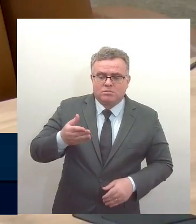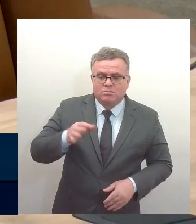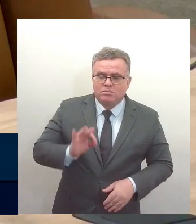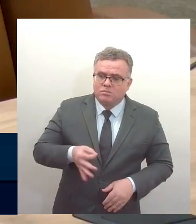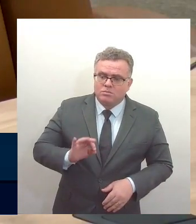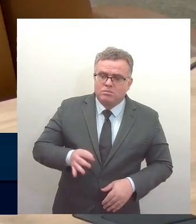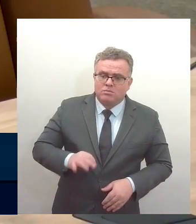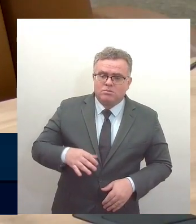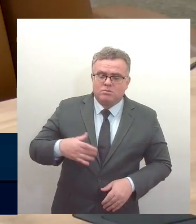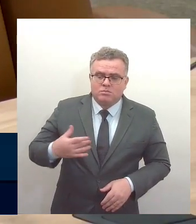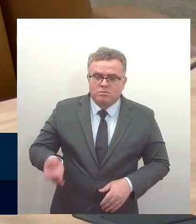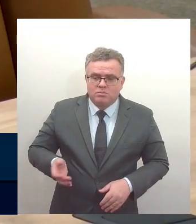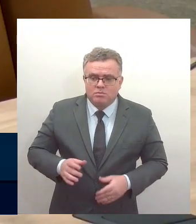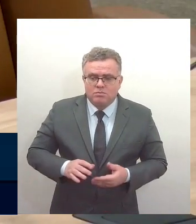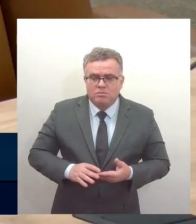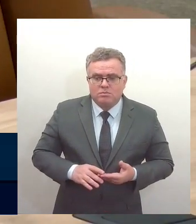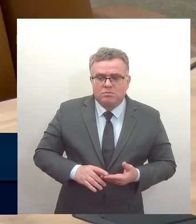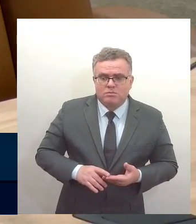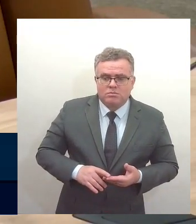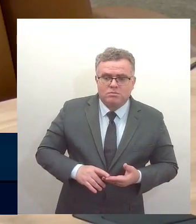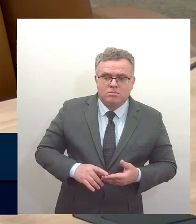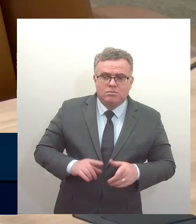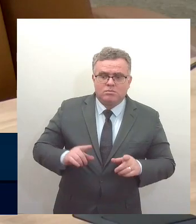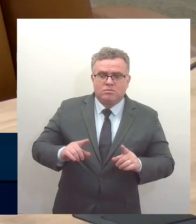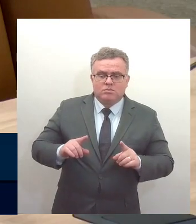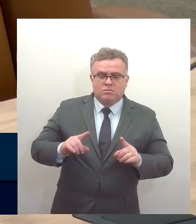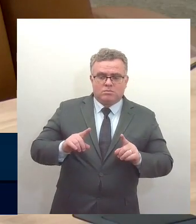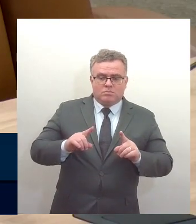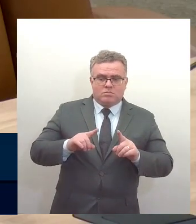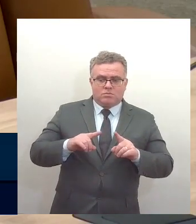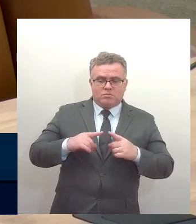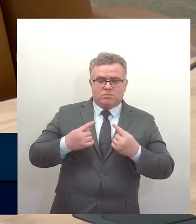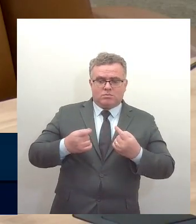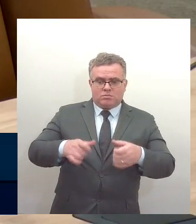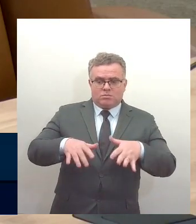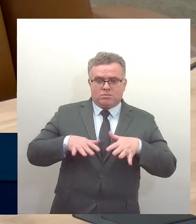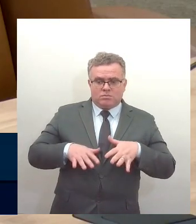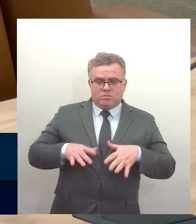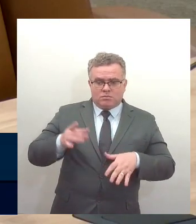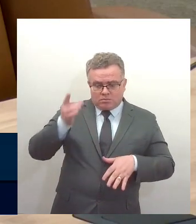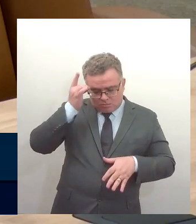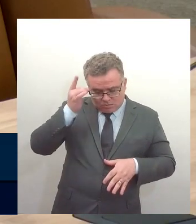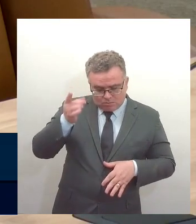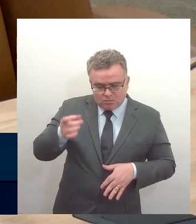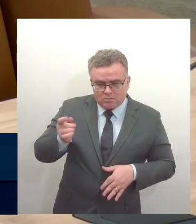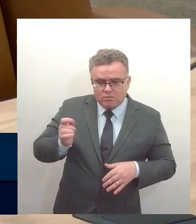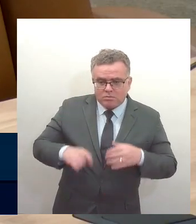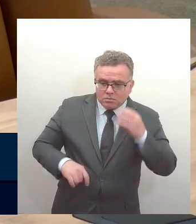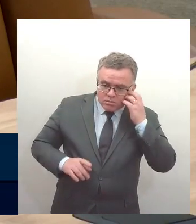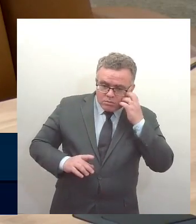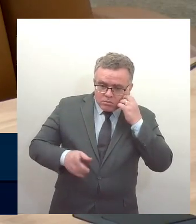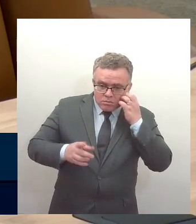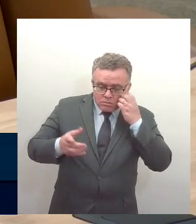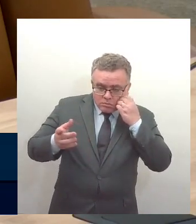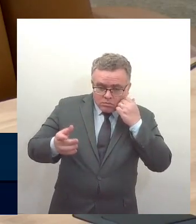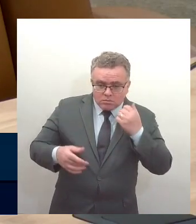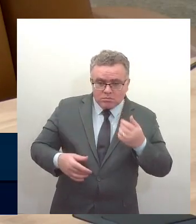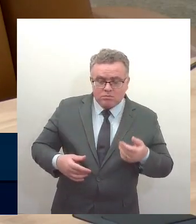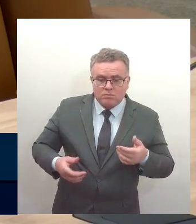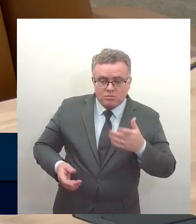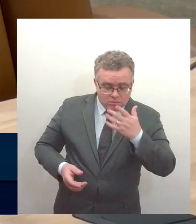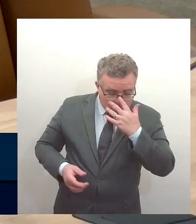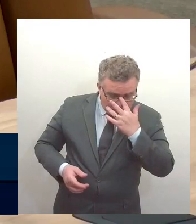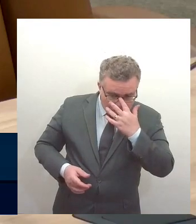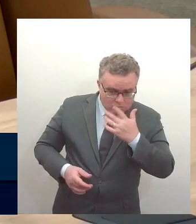de Down, só para concluir, Luizão. Pode... Agradeço. Pode... Só para concluir. A gente viu, sim, né, que